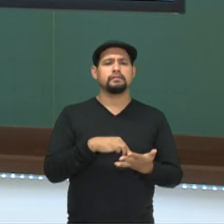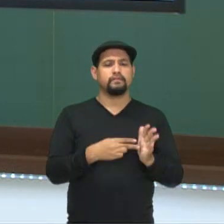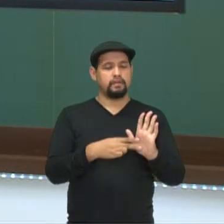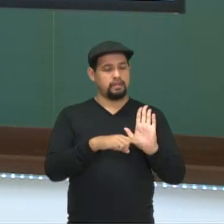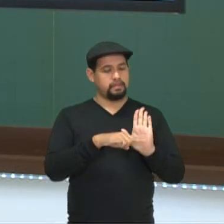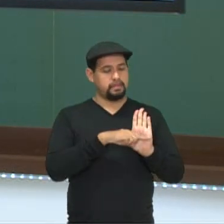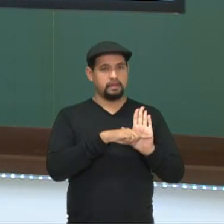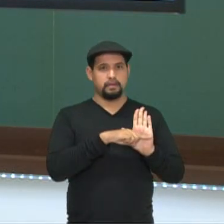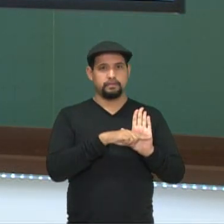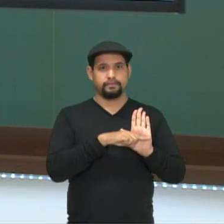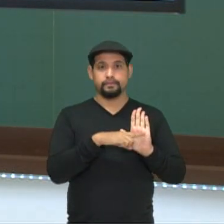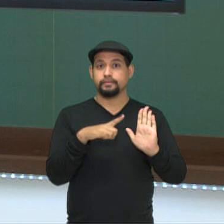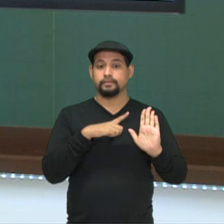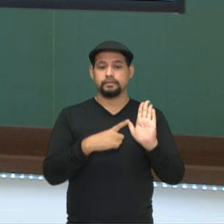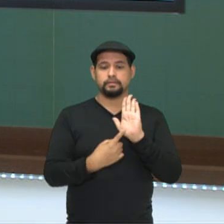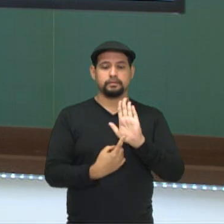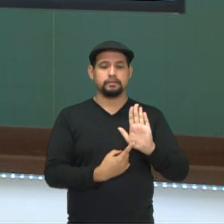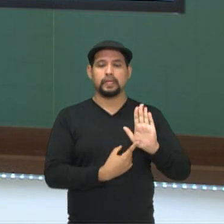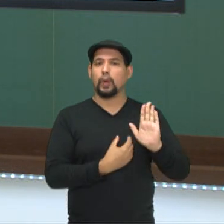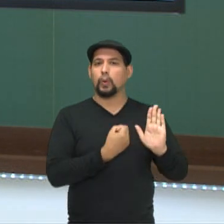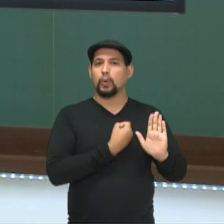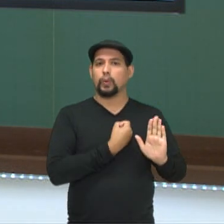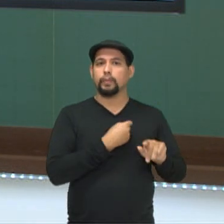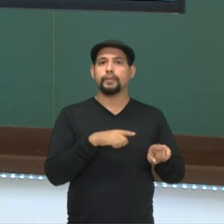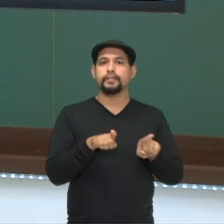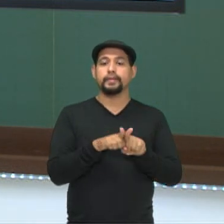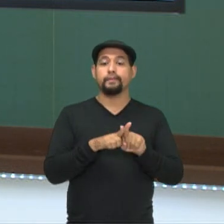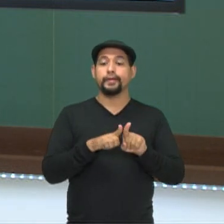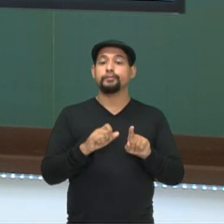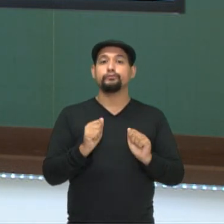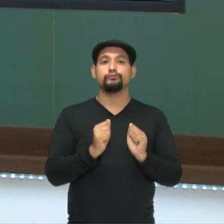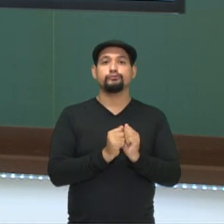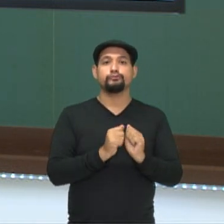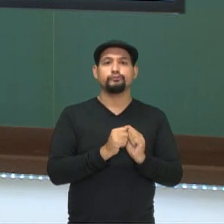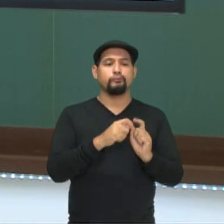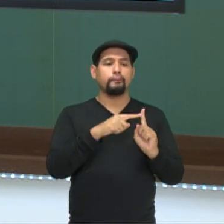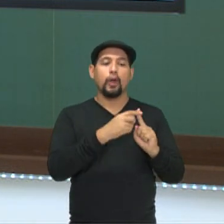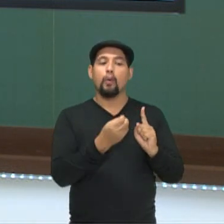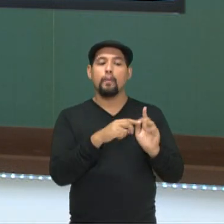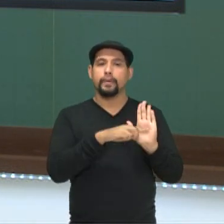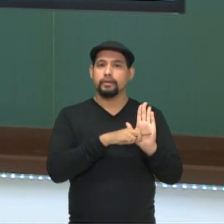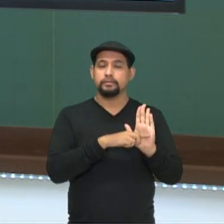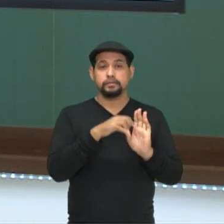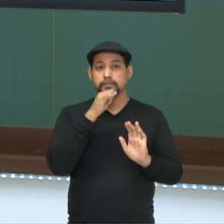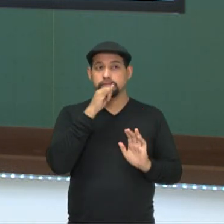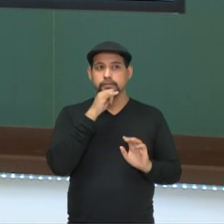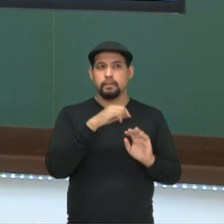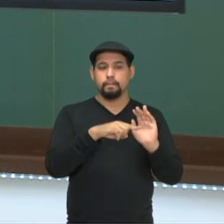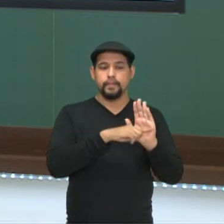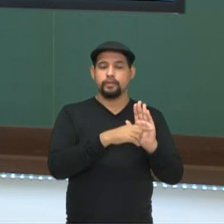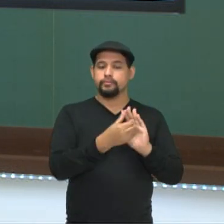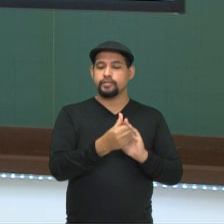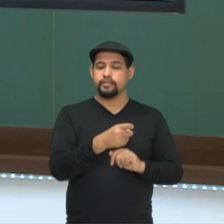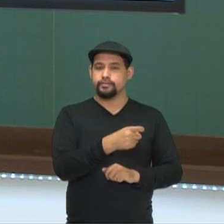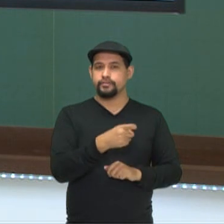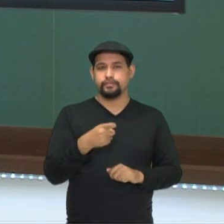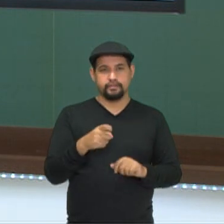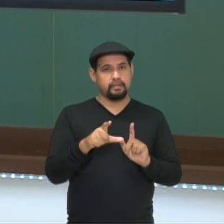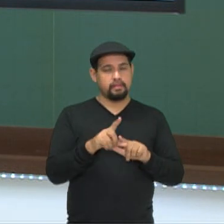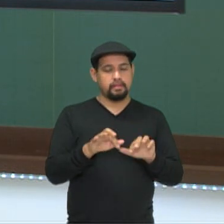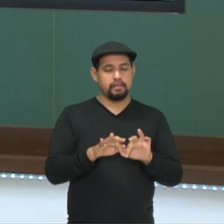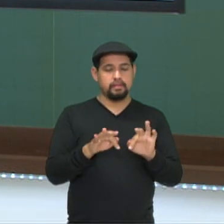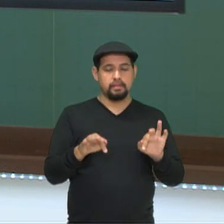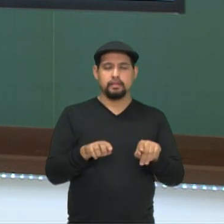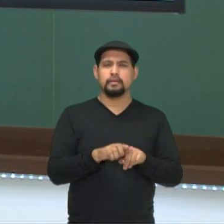é negativo Então você vai trazer o número eu sinal junto - 6 x a letra sempre daí